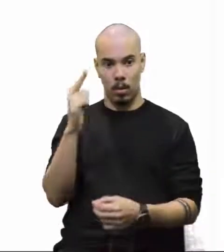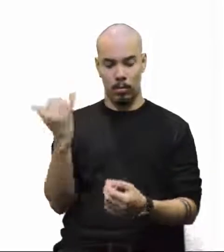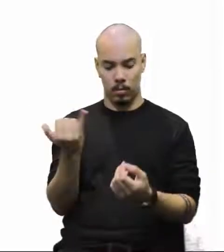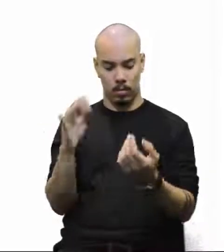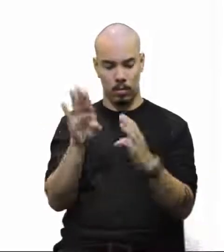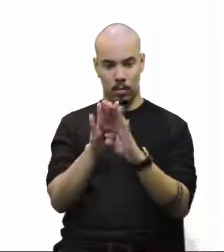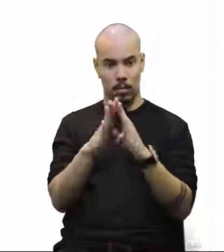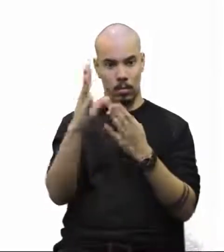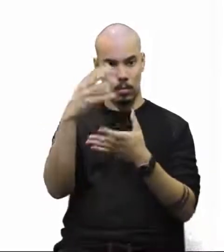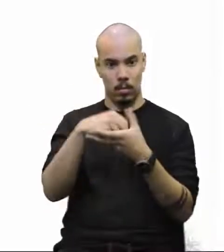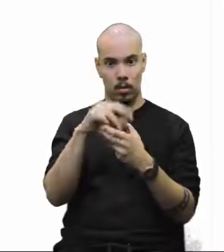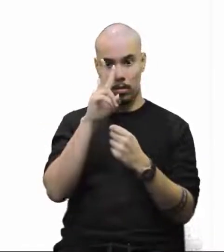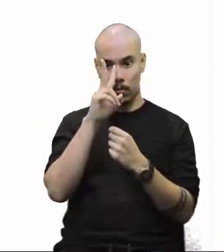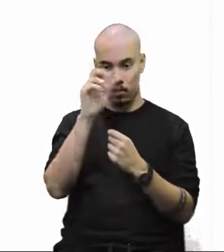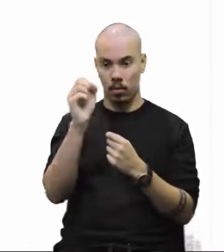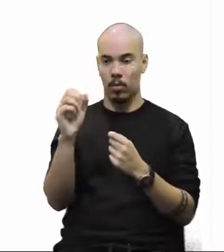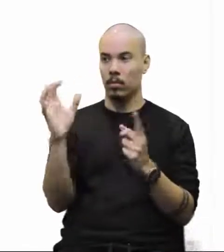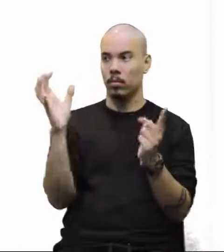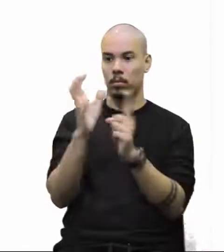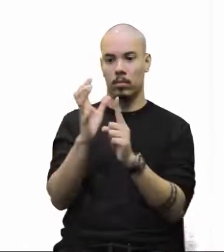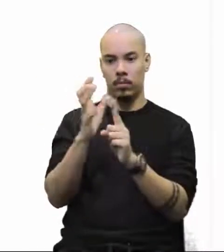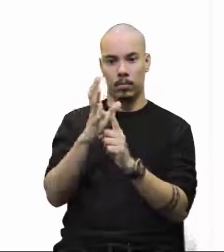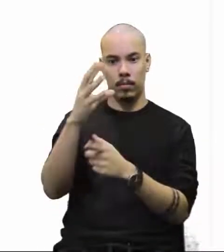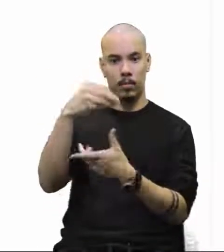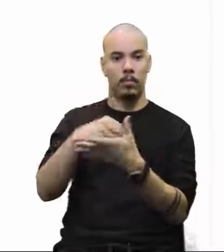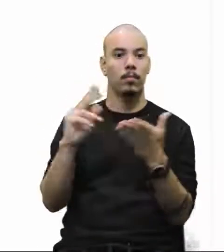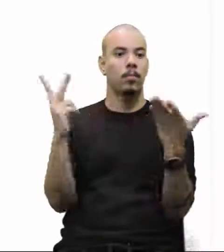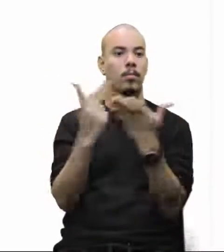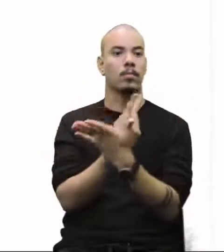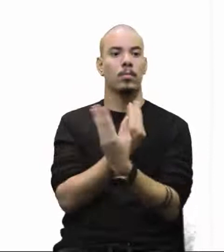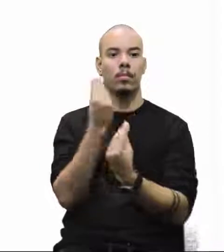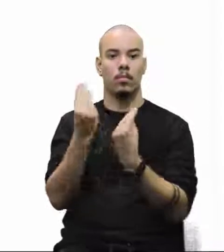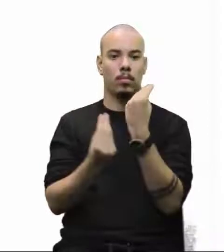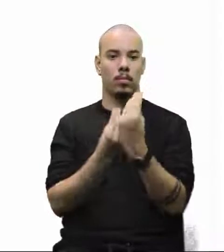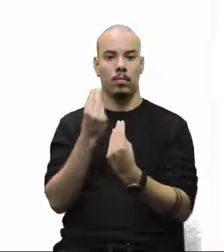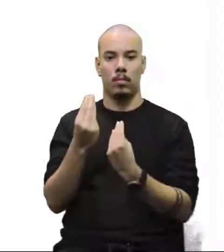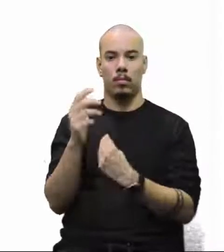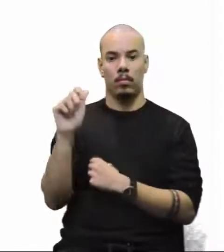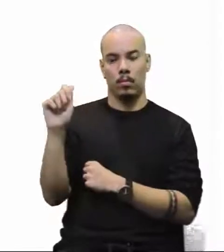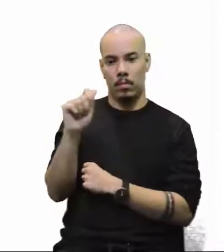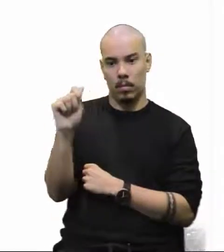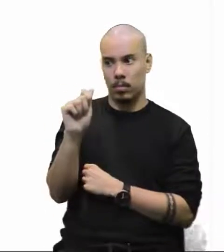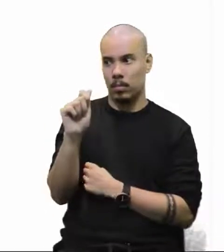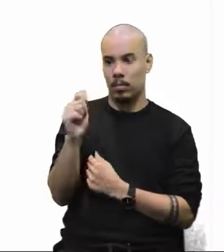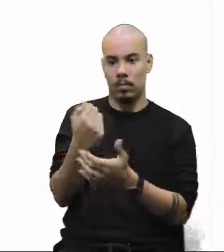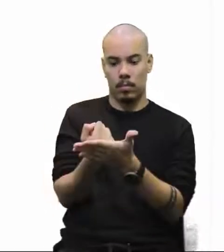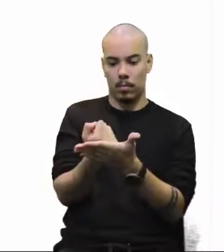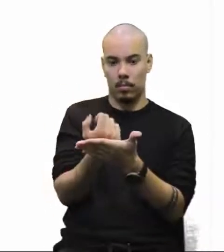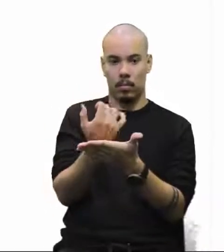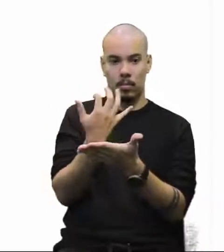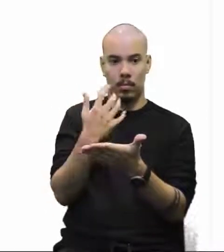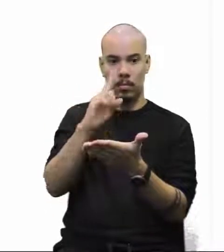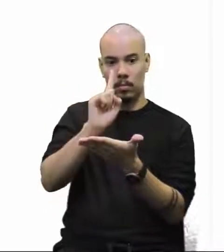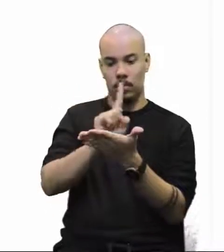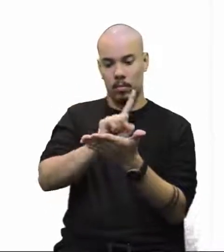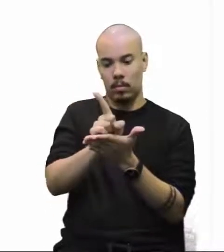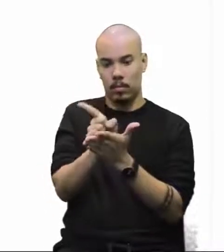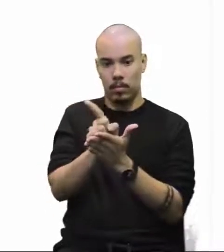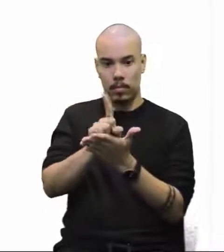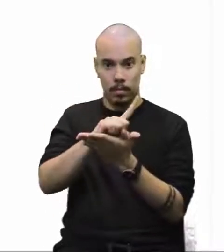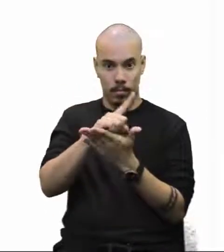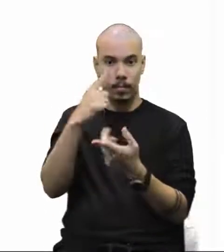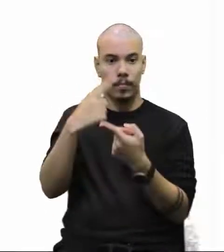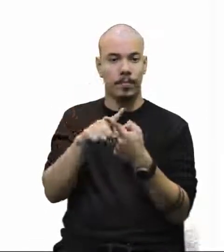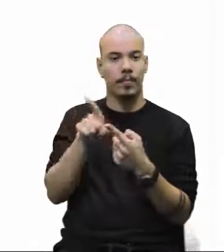da força magnética sobre condutores ocorre nos amperímetros analógicos. Nestes aparelhos,